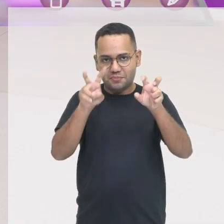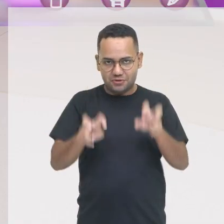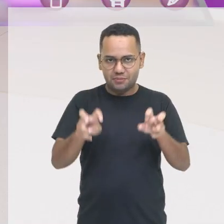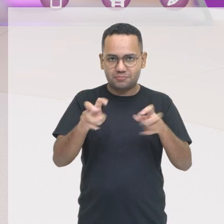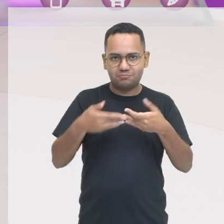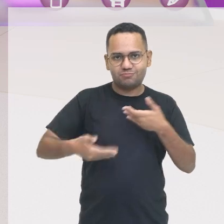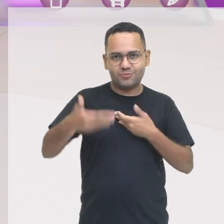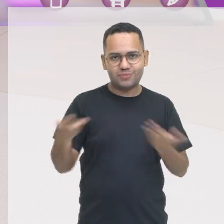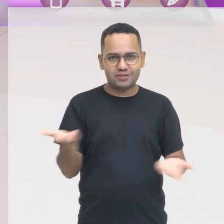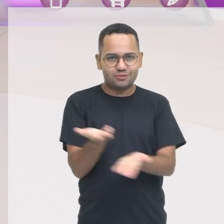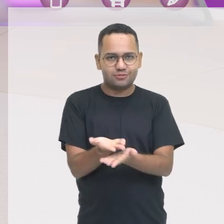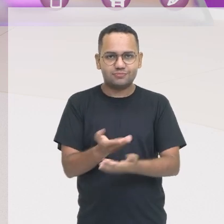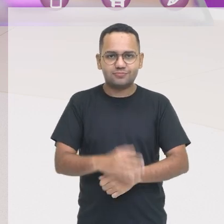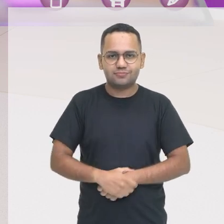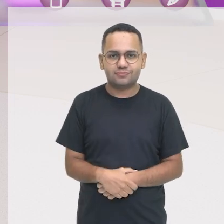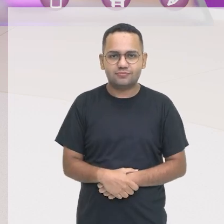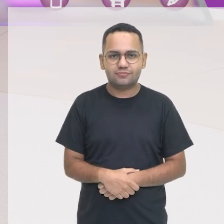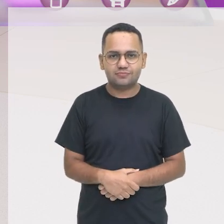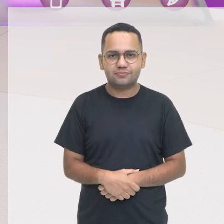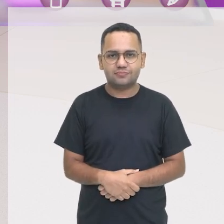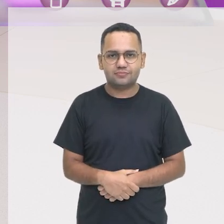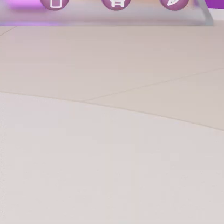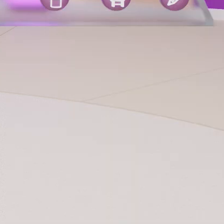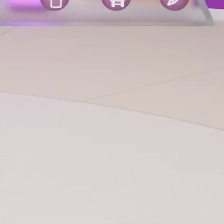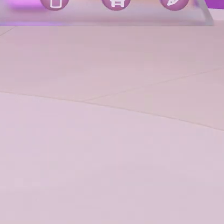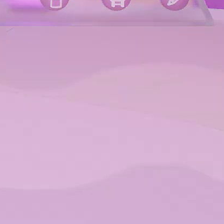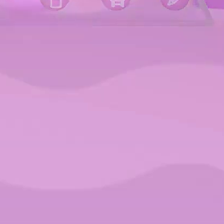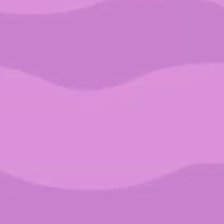função, então vem comigo para a aula.